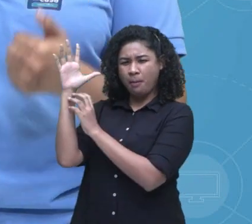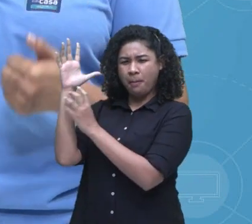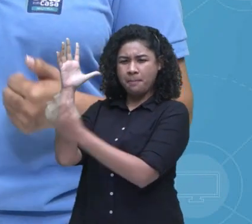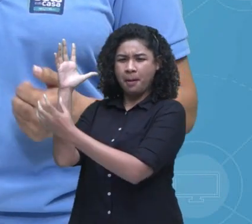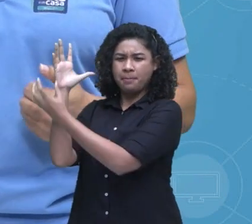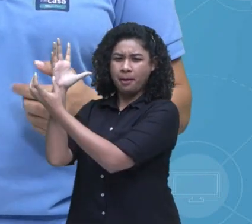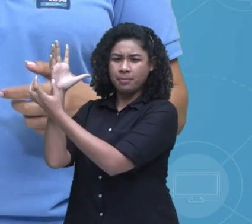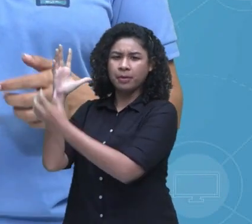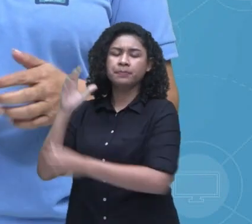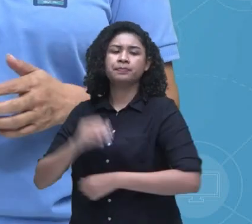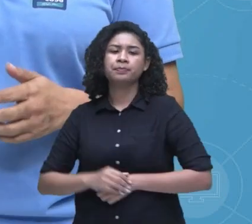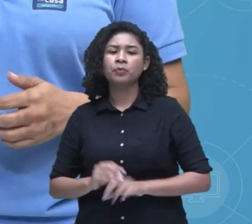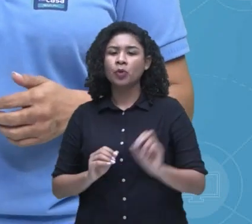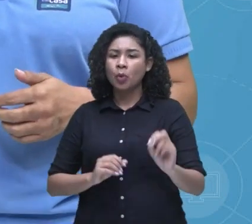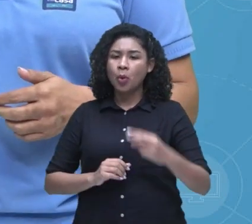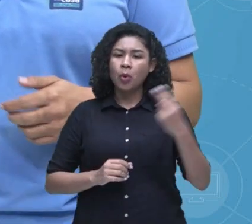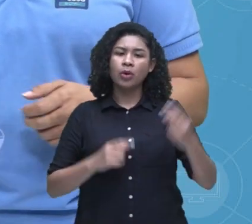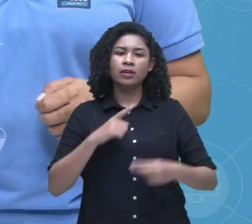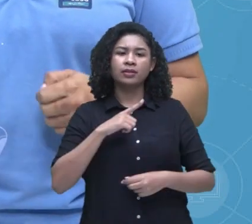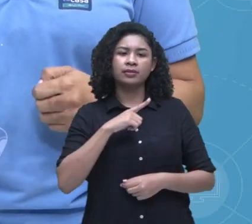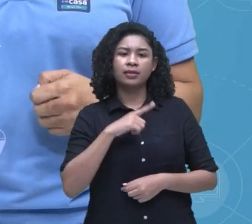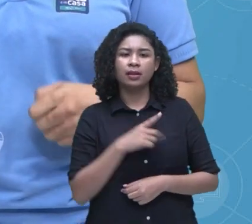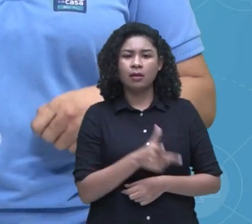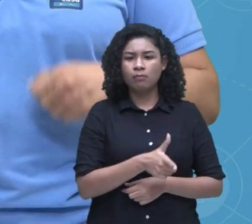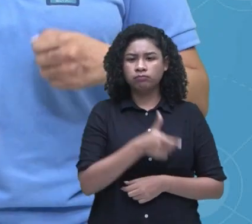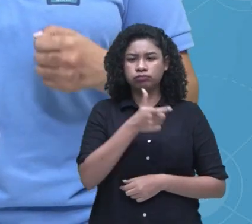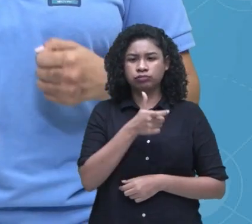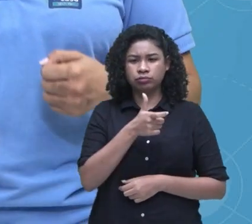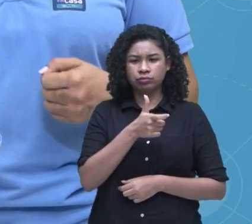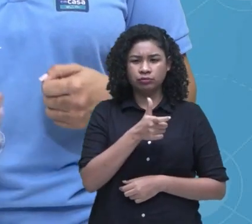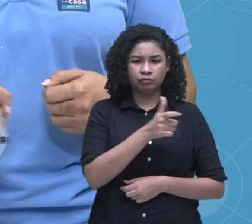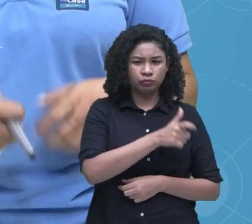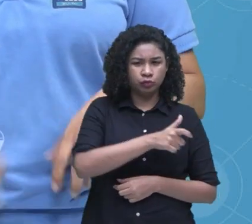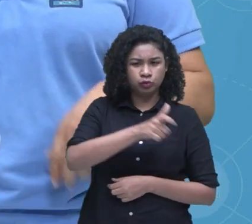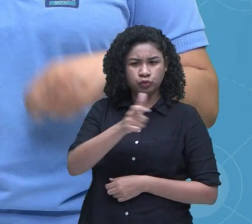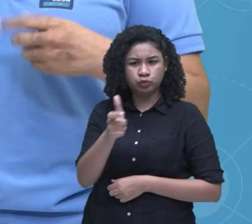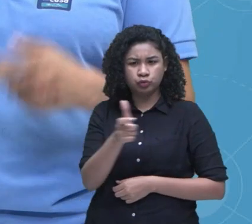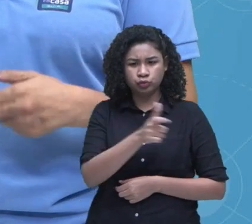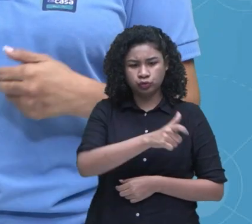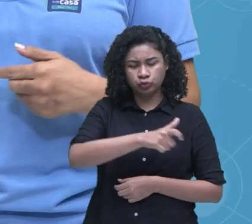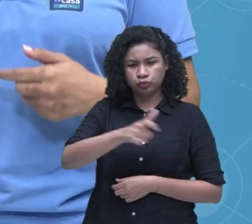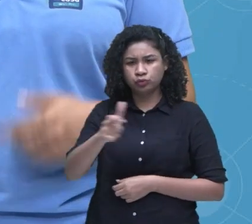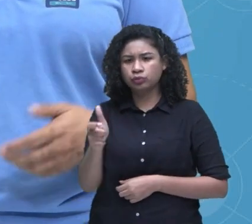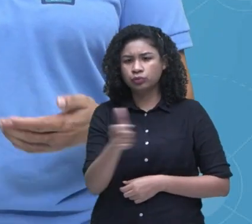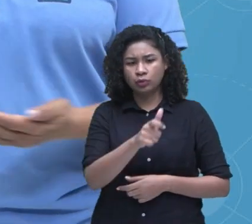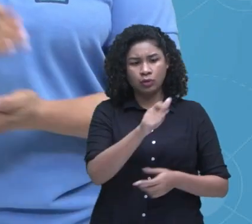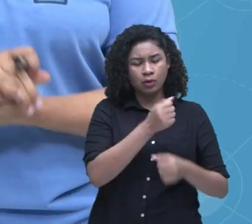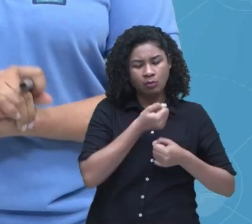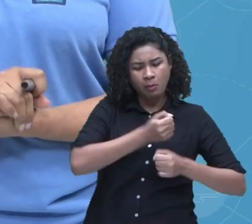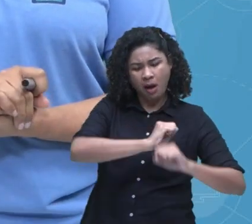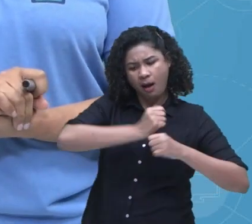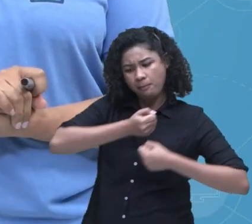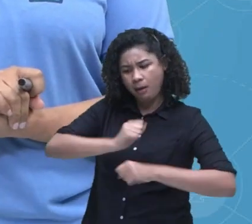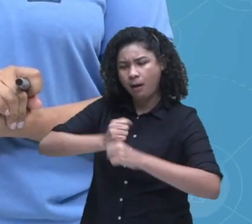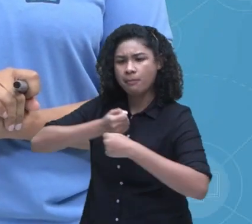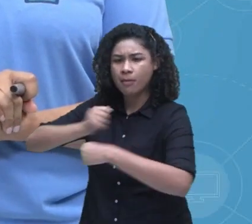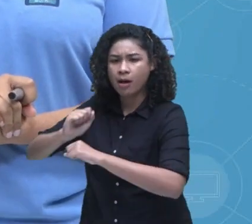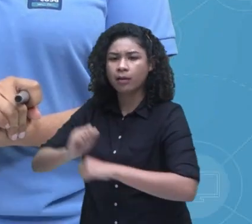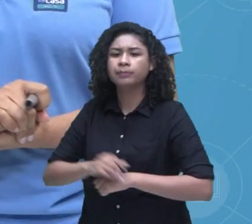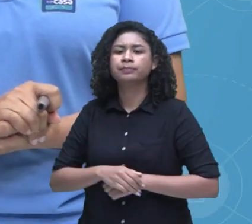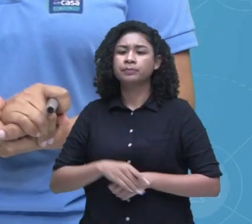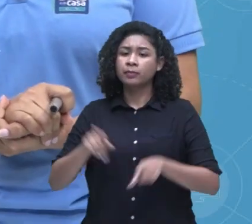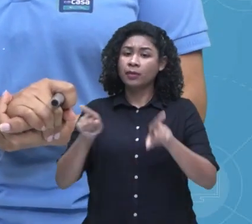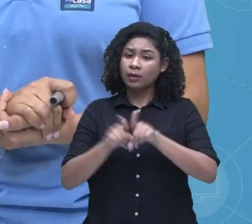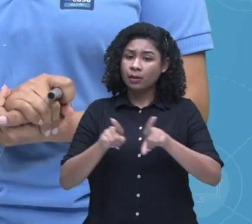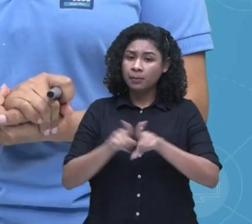que é outro tipo de mangueira, temos aquela mangueira que a gente usa na torneira para lavar calçados, carros, e tem a